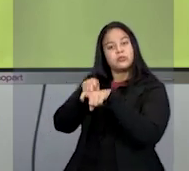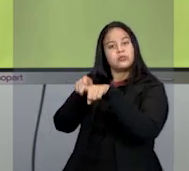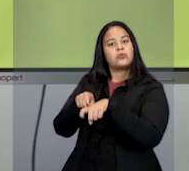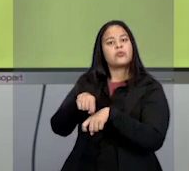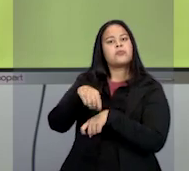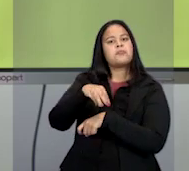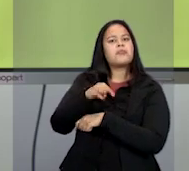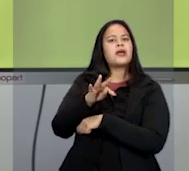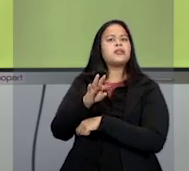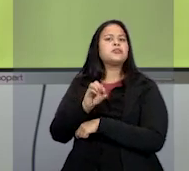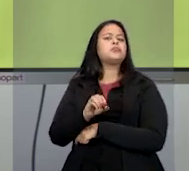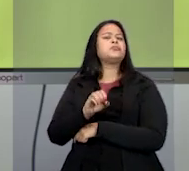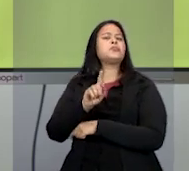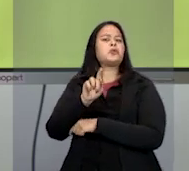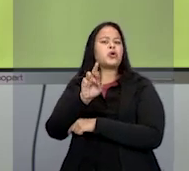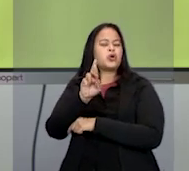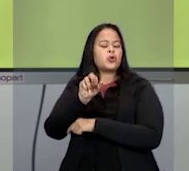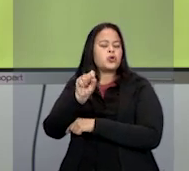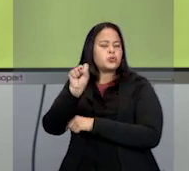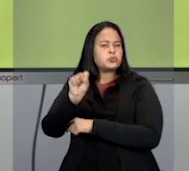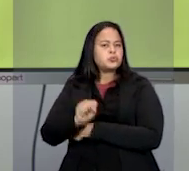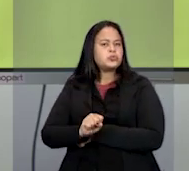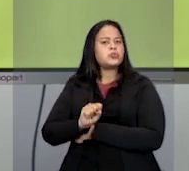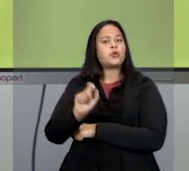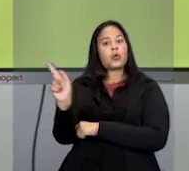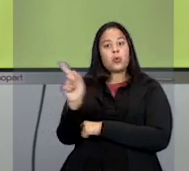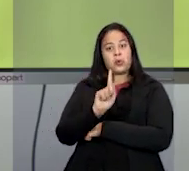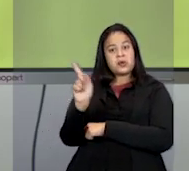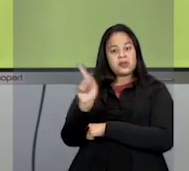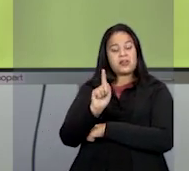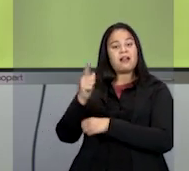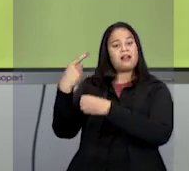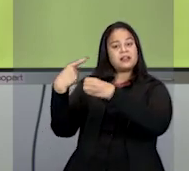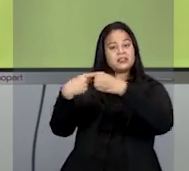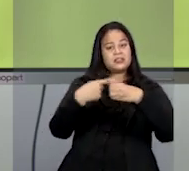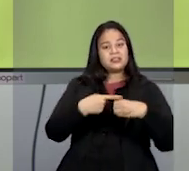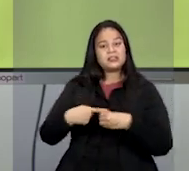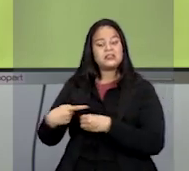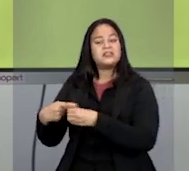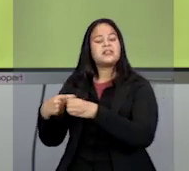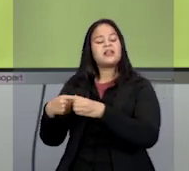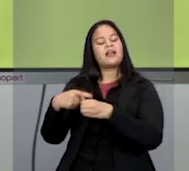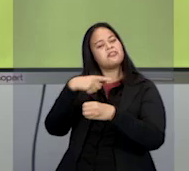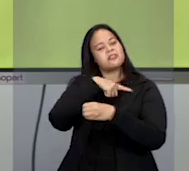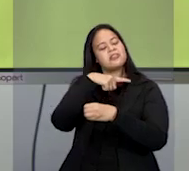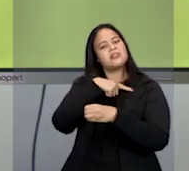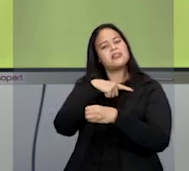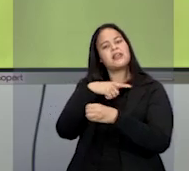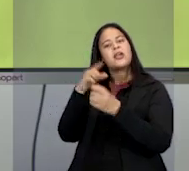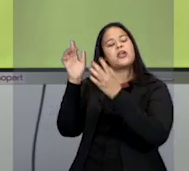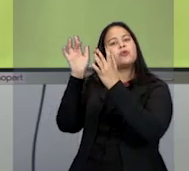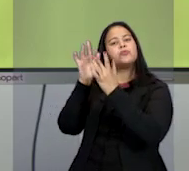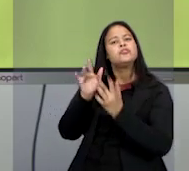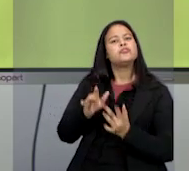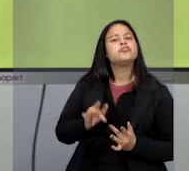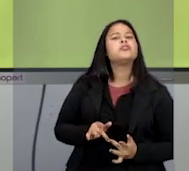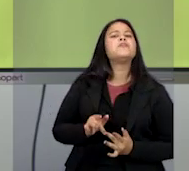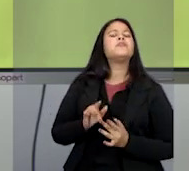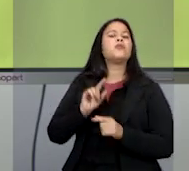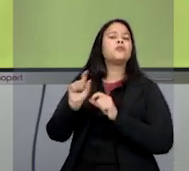Mato Grosso do Sul, Goiás, onde são as cidades aí contempladas com esse tipo de